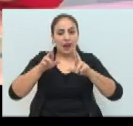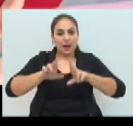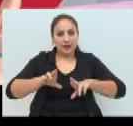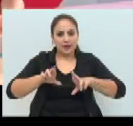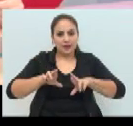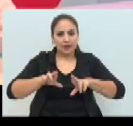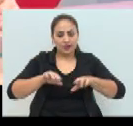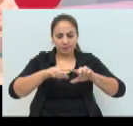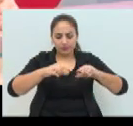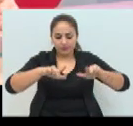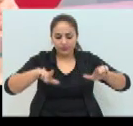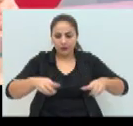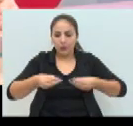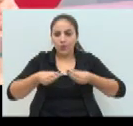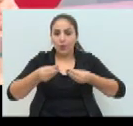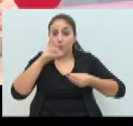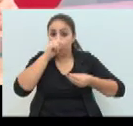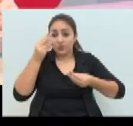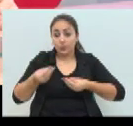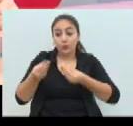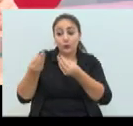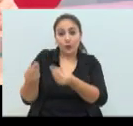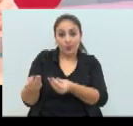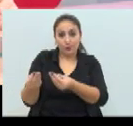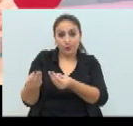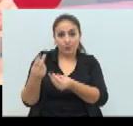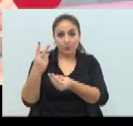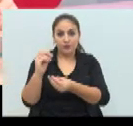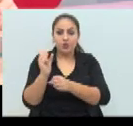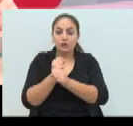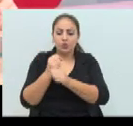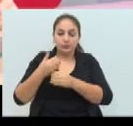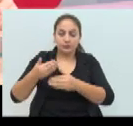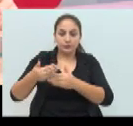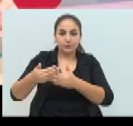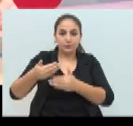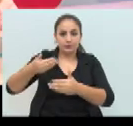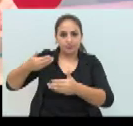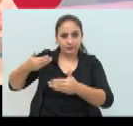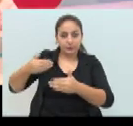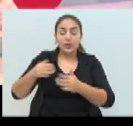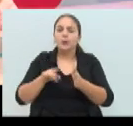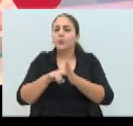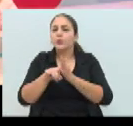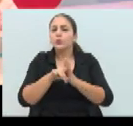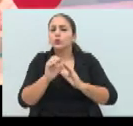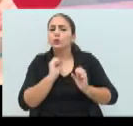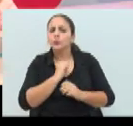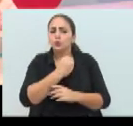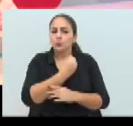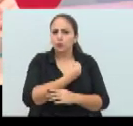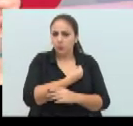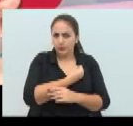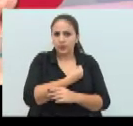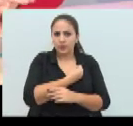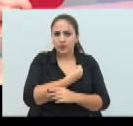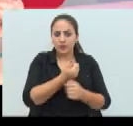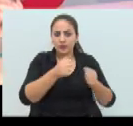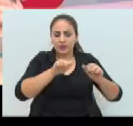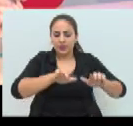áreas doadas pelo município nos últimos 20 anos. Ele questiona o número de terrenos e